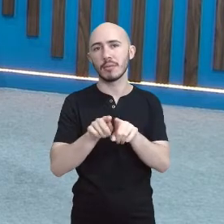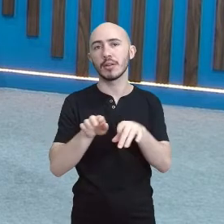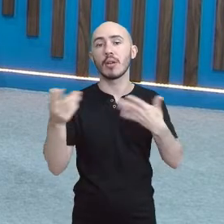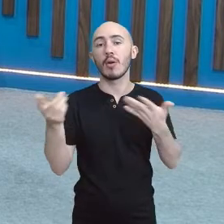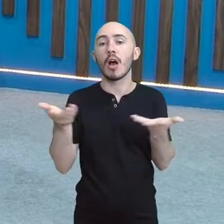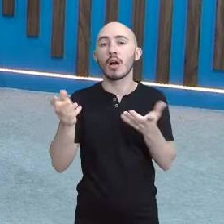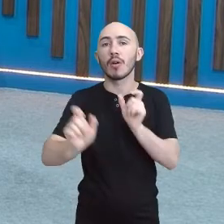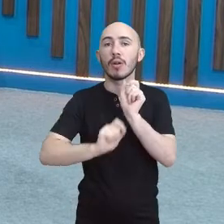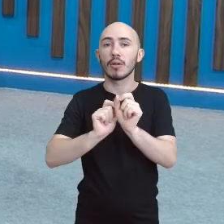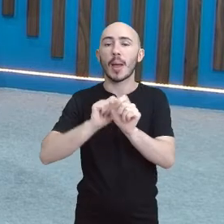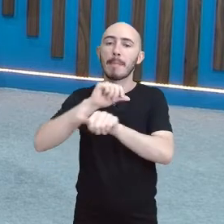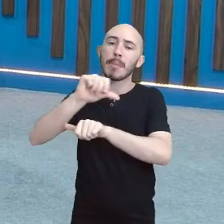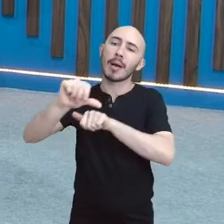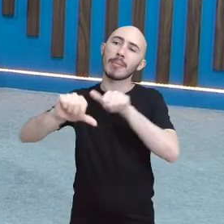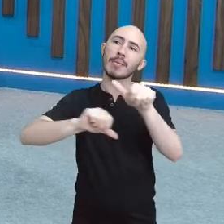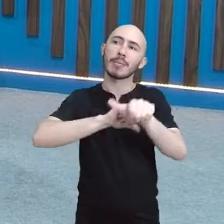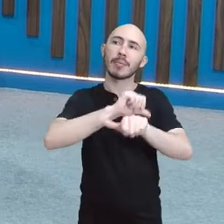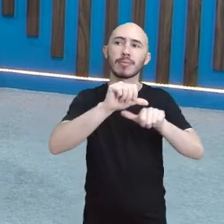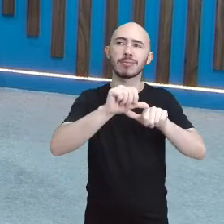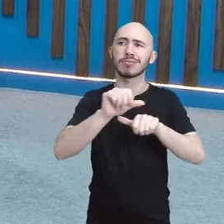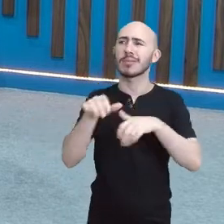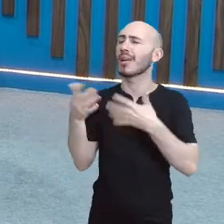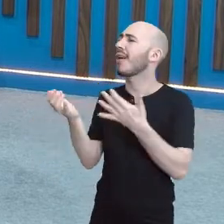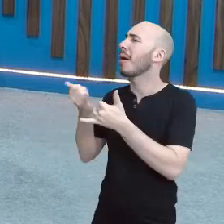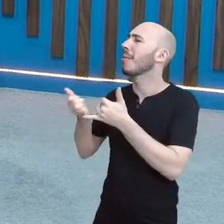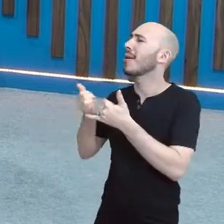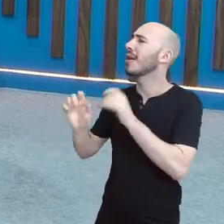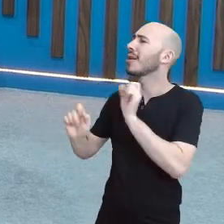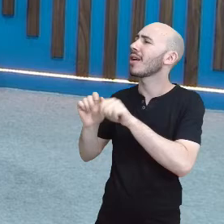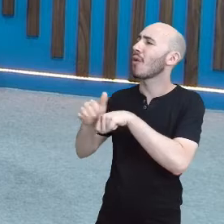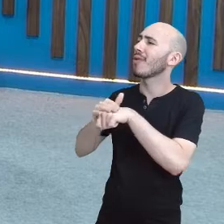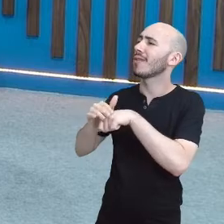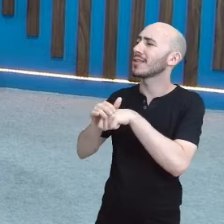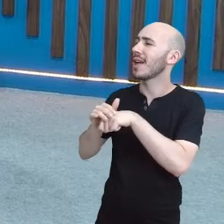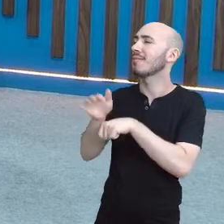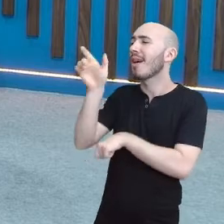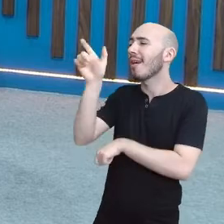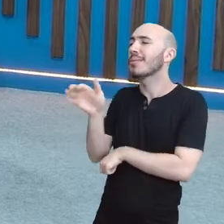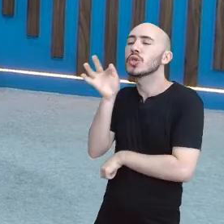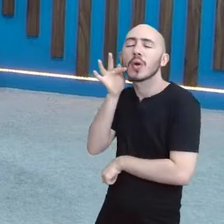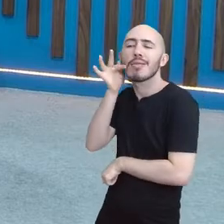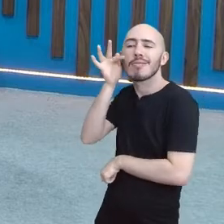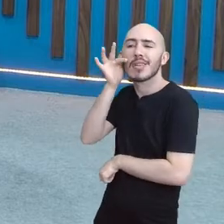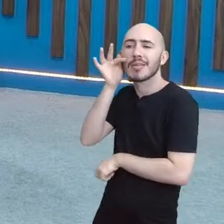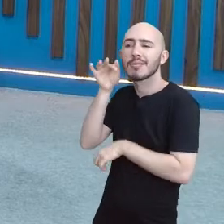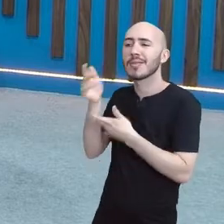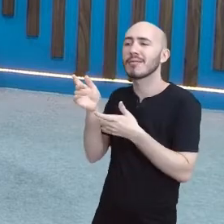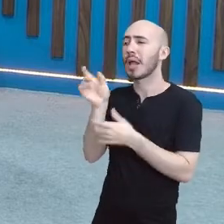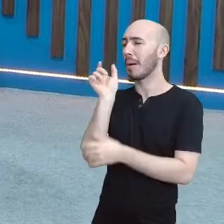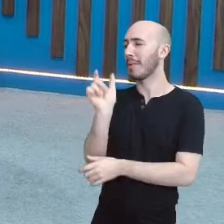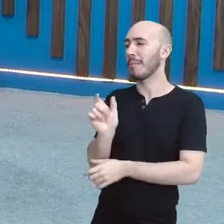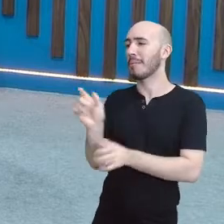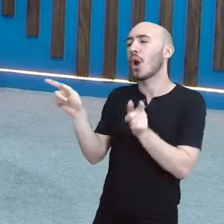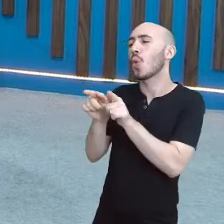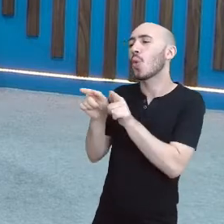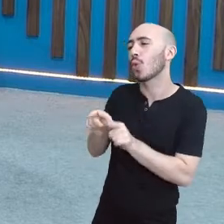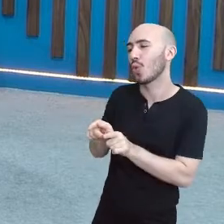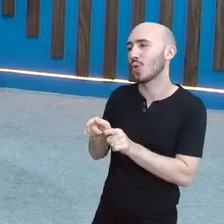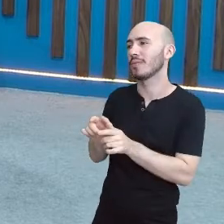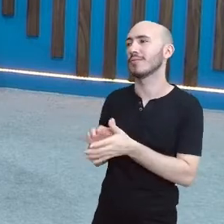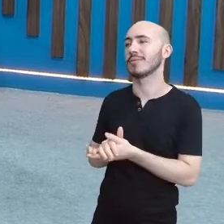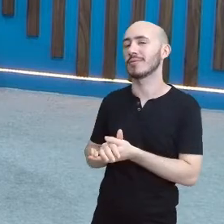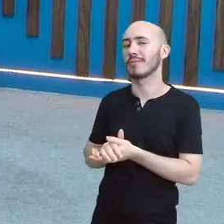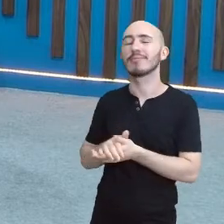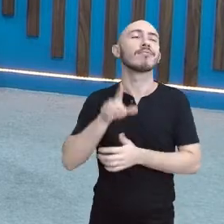vai variar essas perguntas, pessoal. Parece conversar com gente tímida, né, professor? As respostas são bem pequenininhas, né? Monossilábicos ali, se livrando. Pessoa